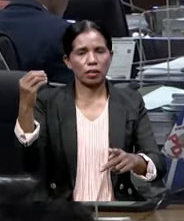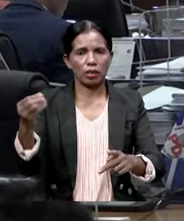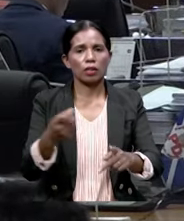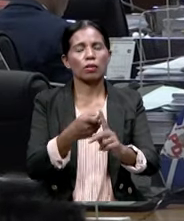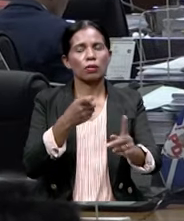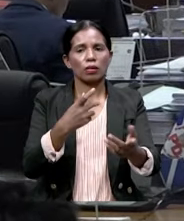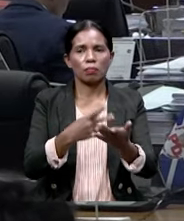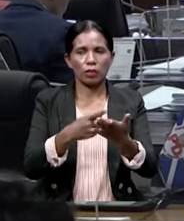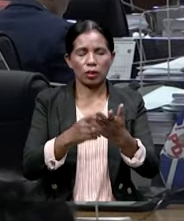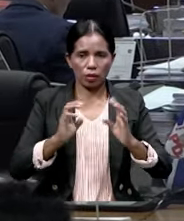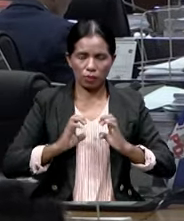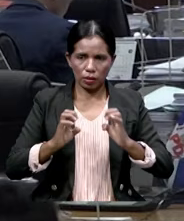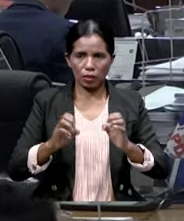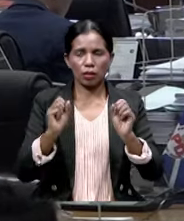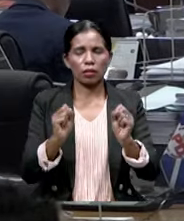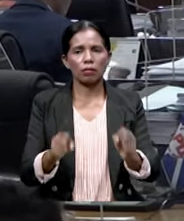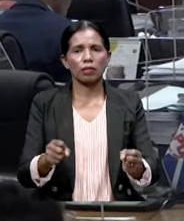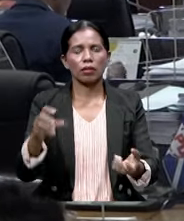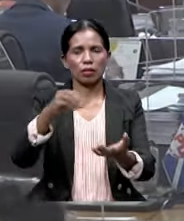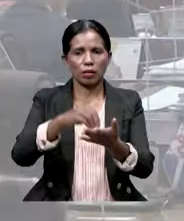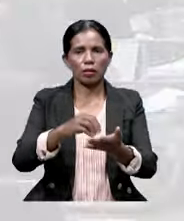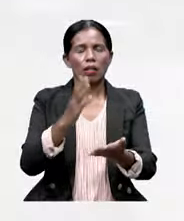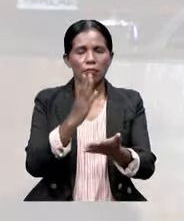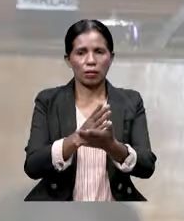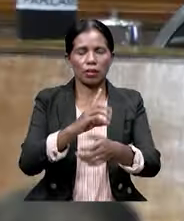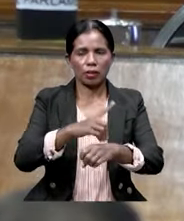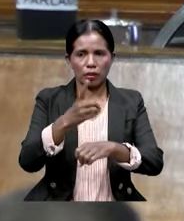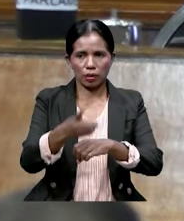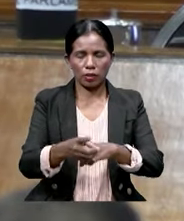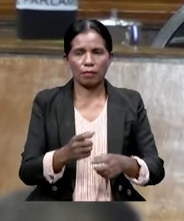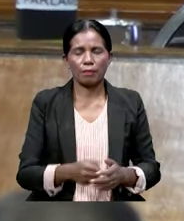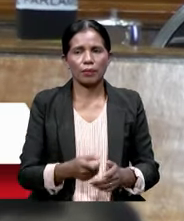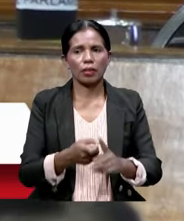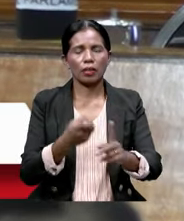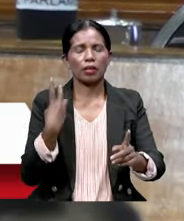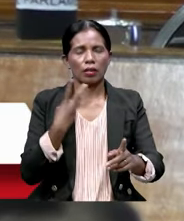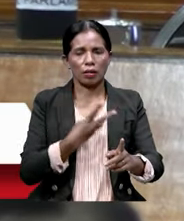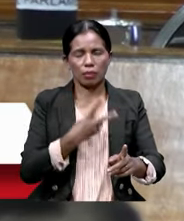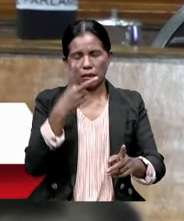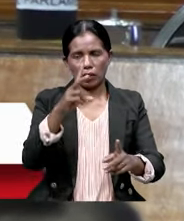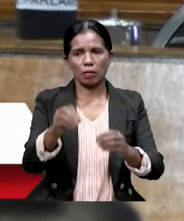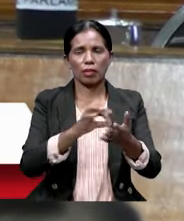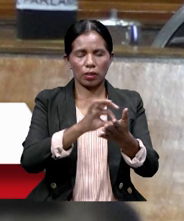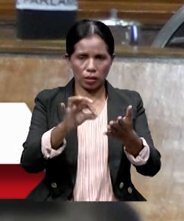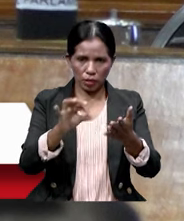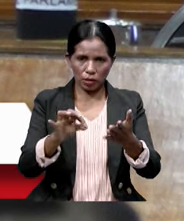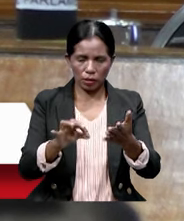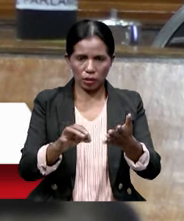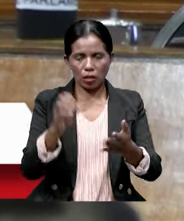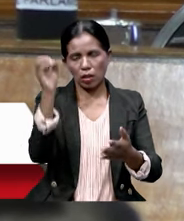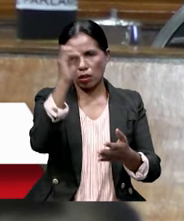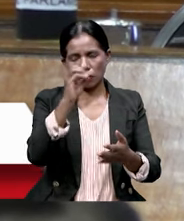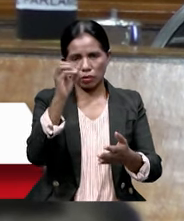lihusi projeto emergencia o nivele prevene desastre. Sira emergency ongoing hela o inami resista observasaun